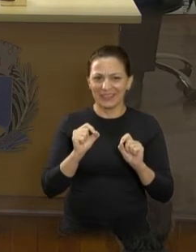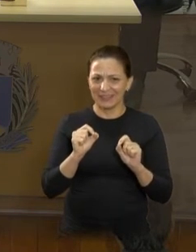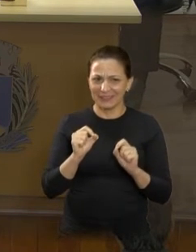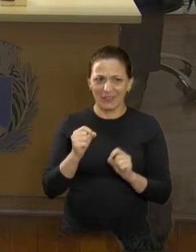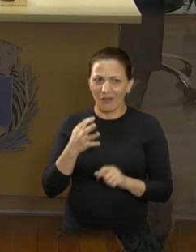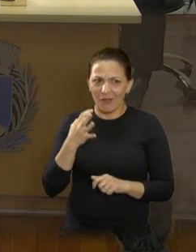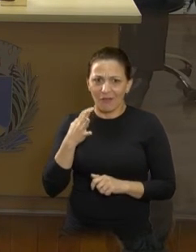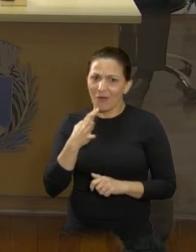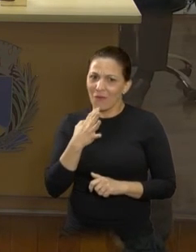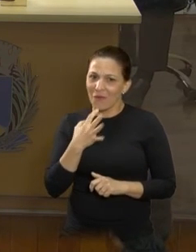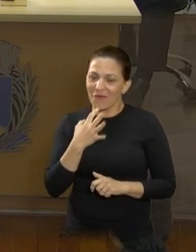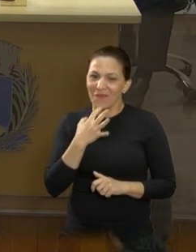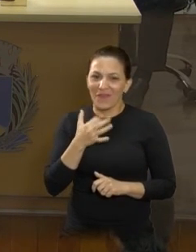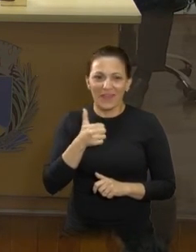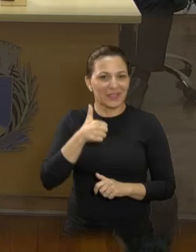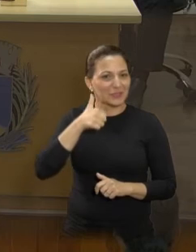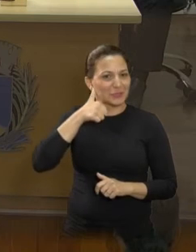mulher.